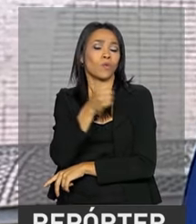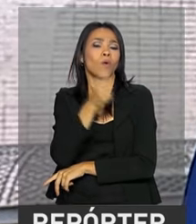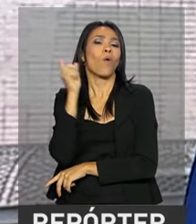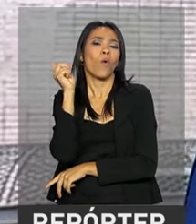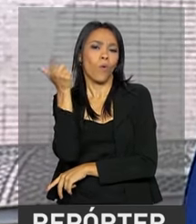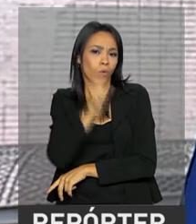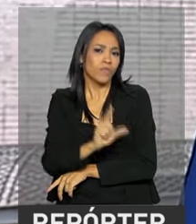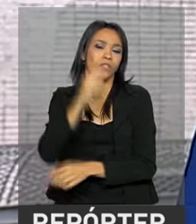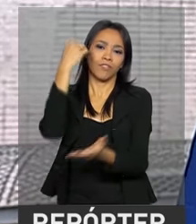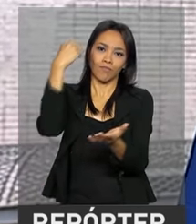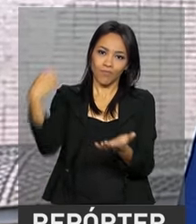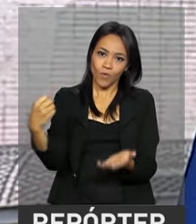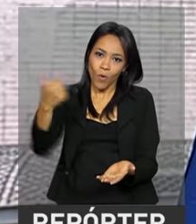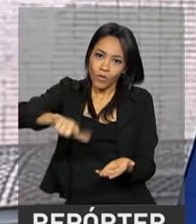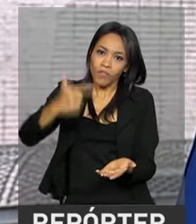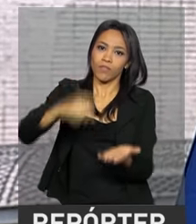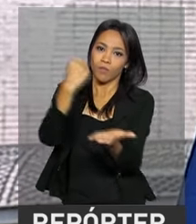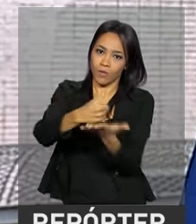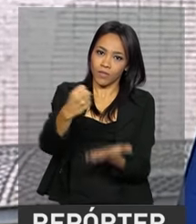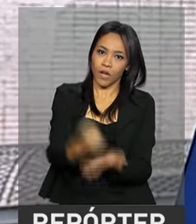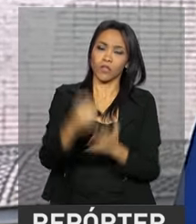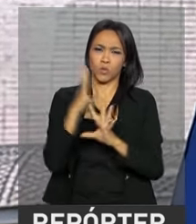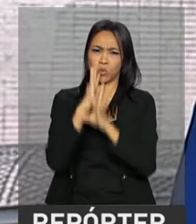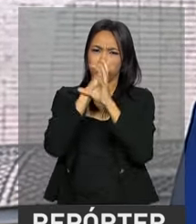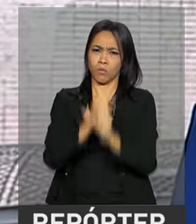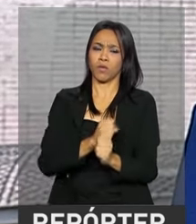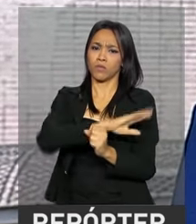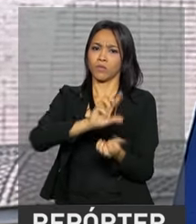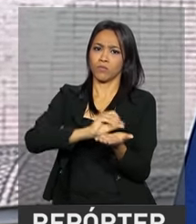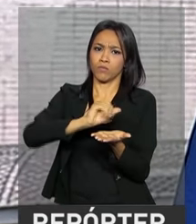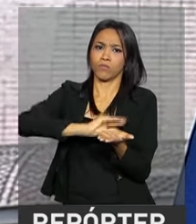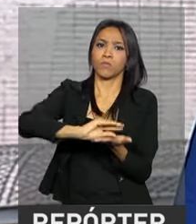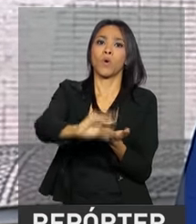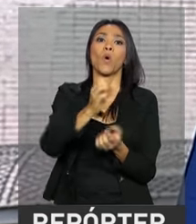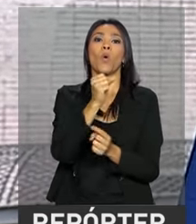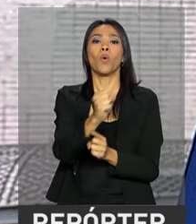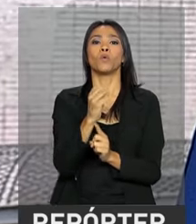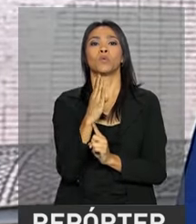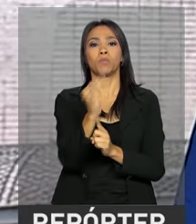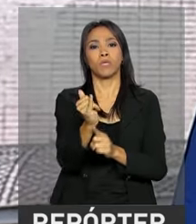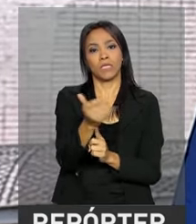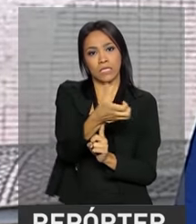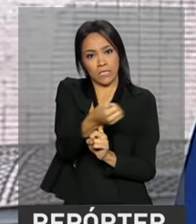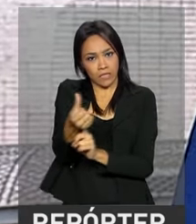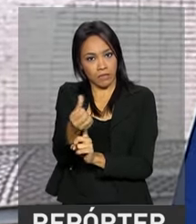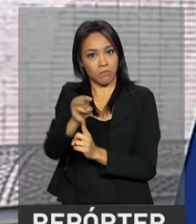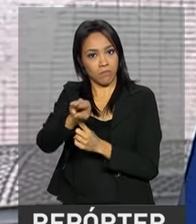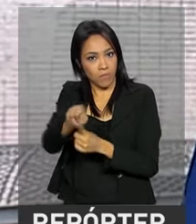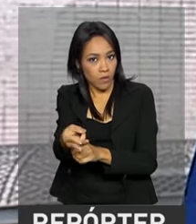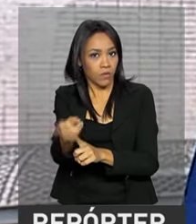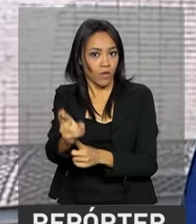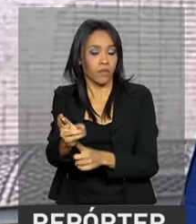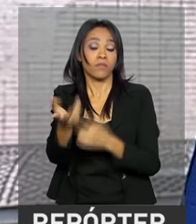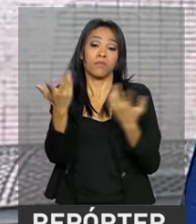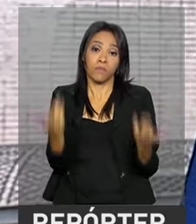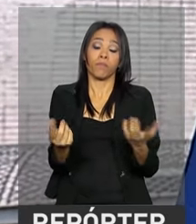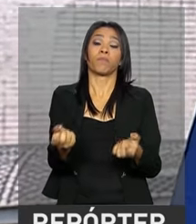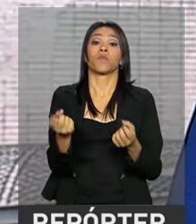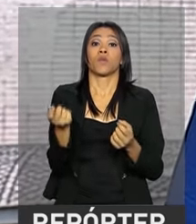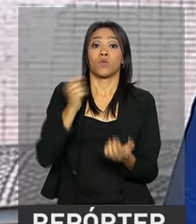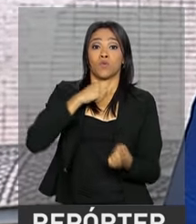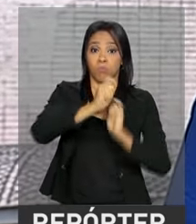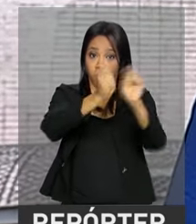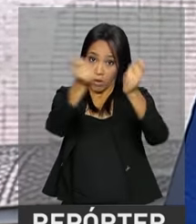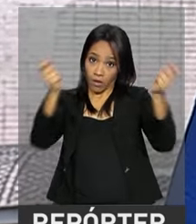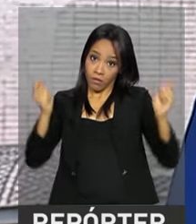somando investimentos do Governo Federal de cerca de R8 bilhões 600 milhões deais Além disso os pagamentos aos